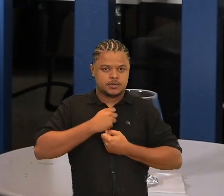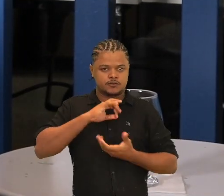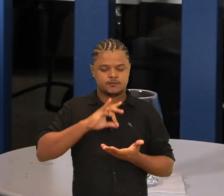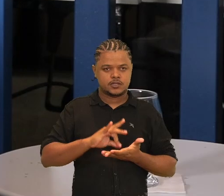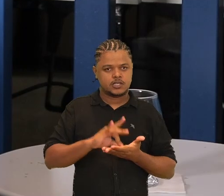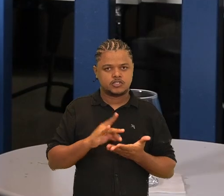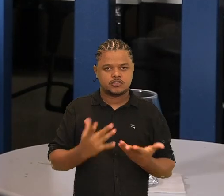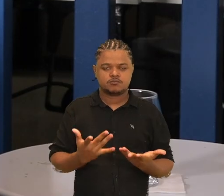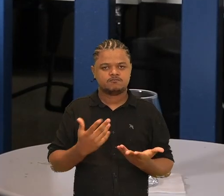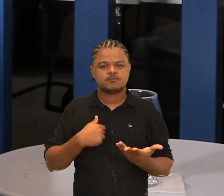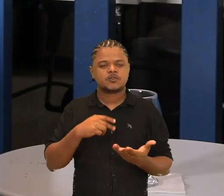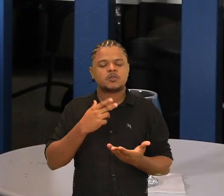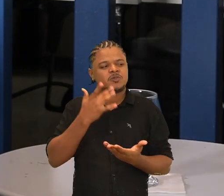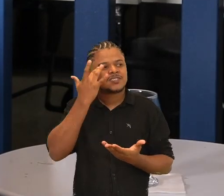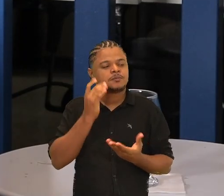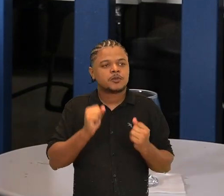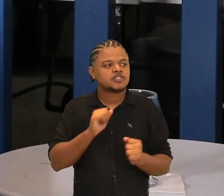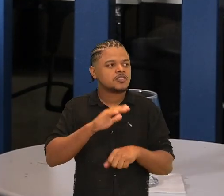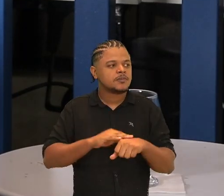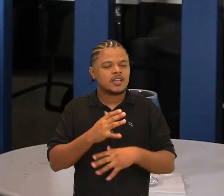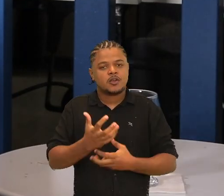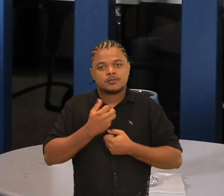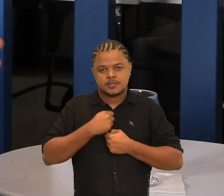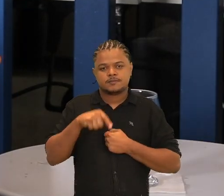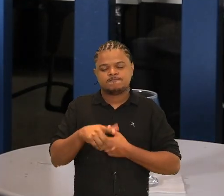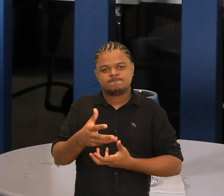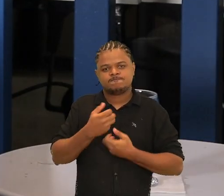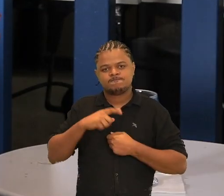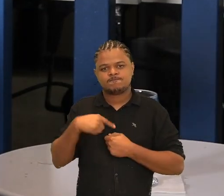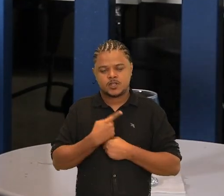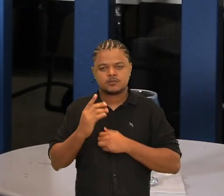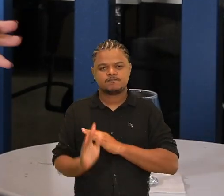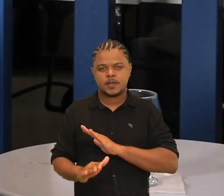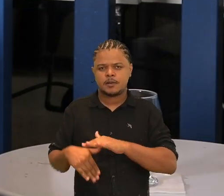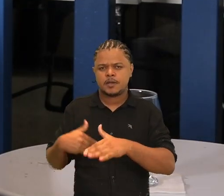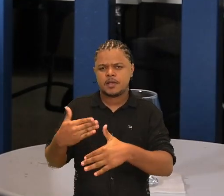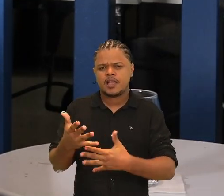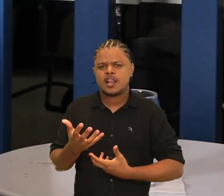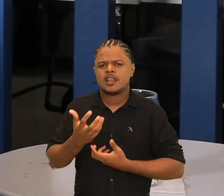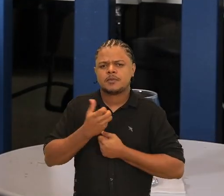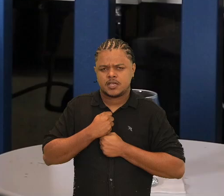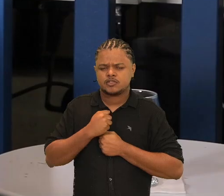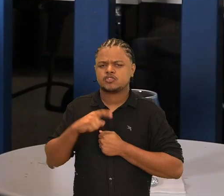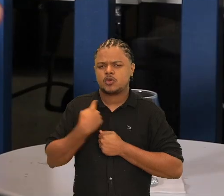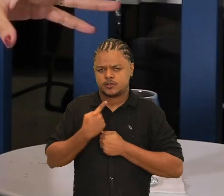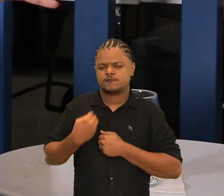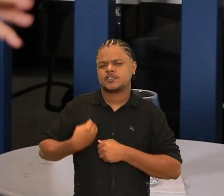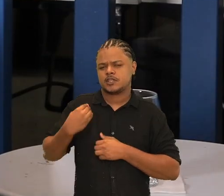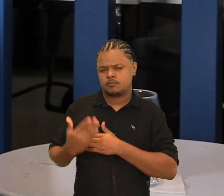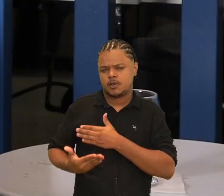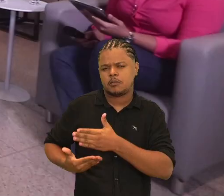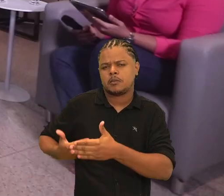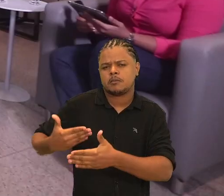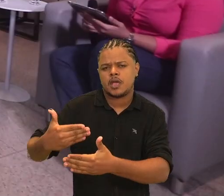de acolhimento, né? Mas assim, essa acolhida a gente foi percebendo na trajetória, no caminhar com os